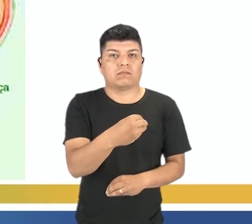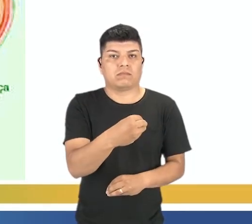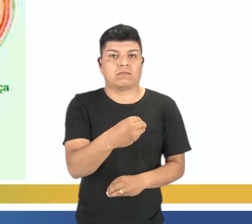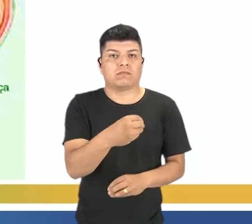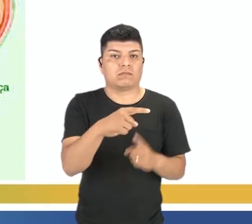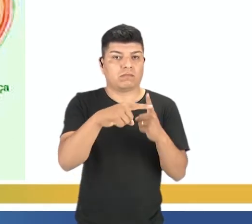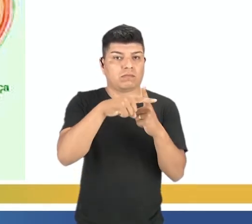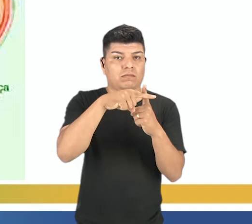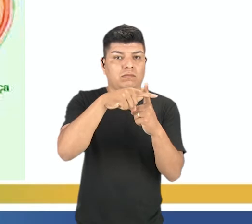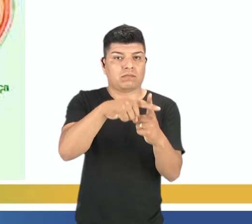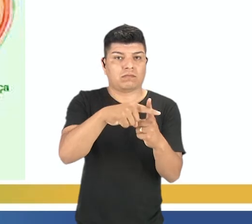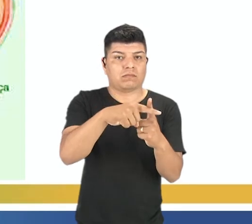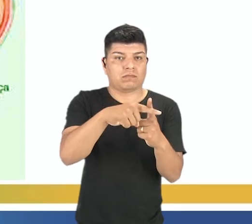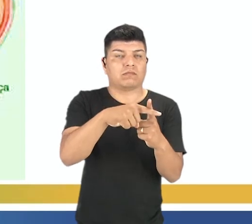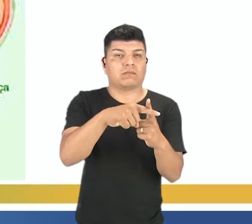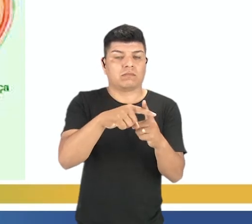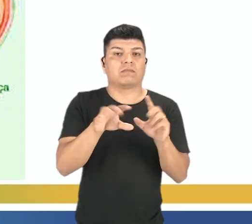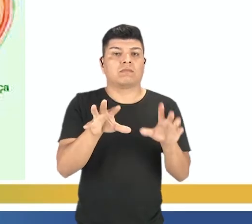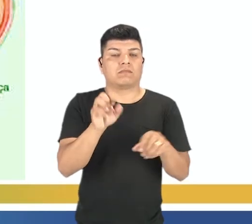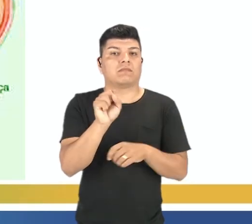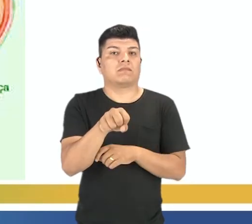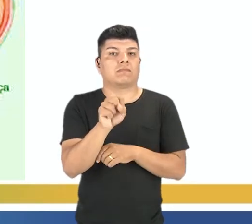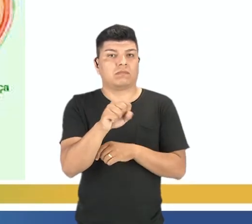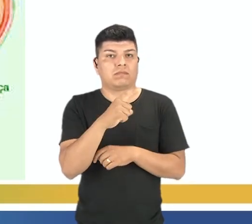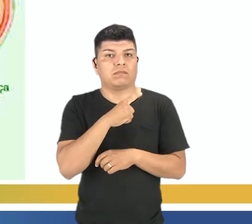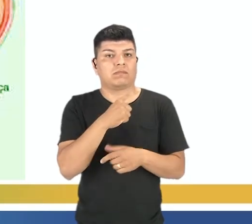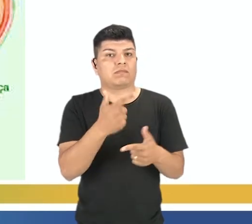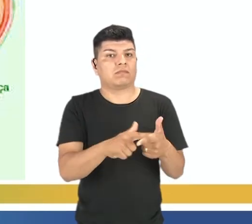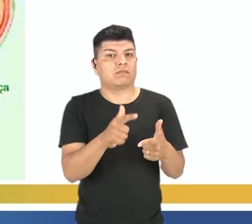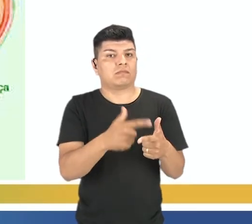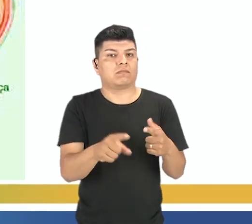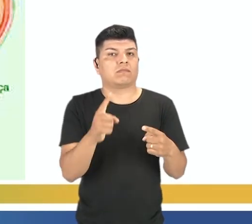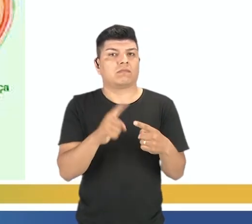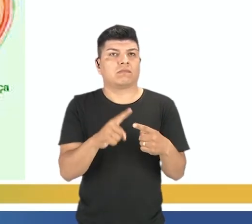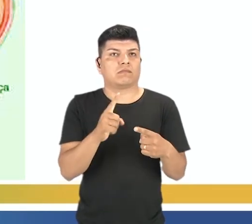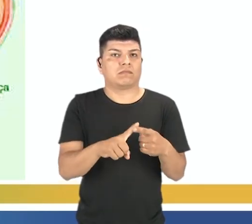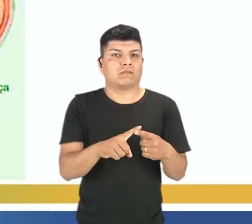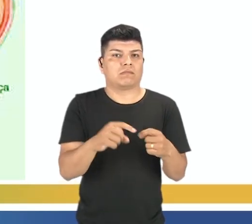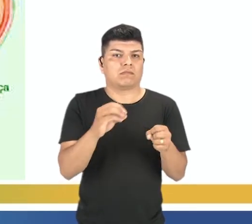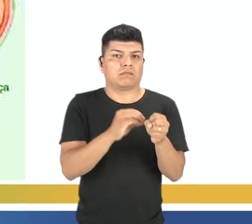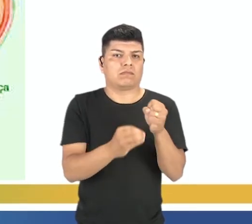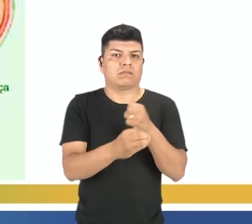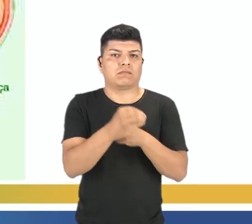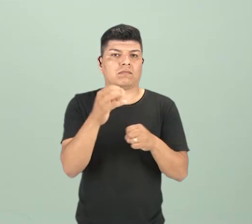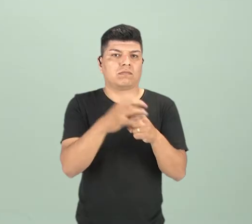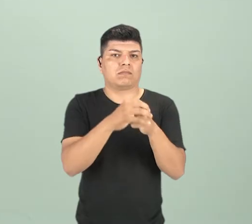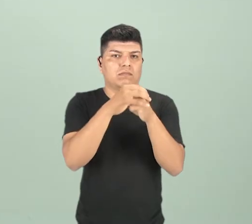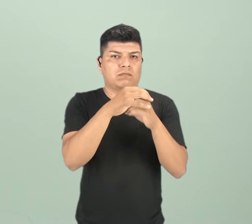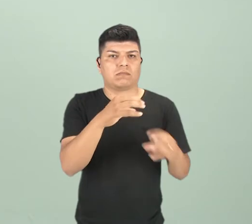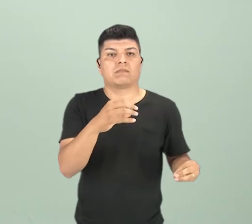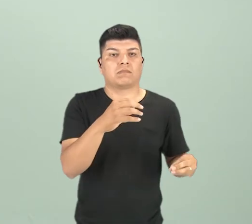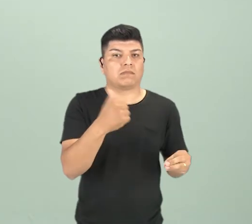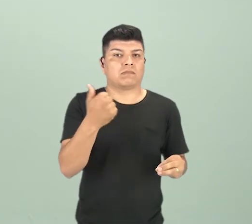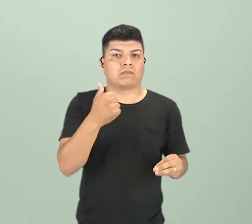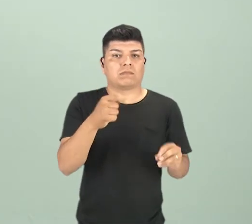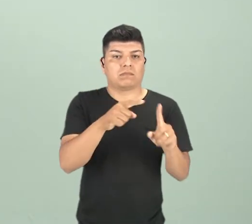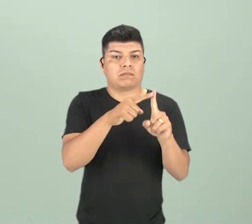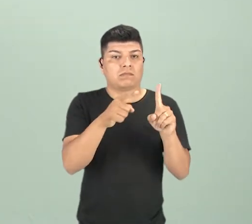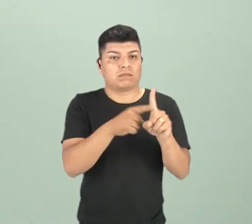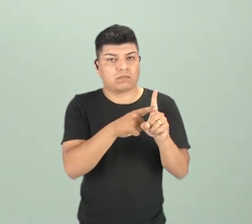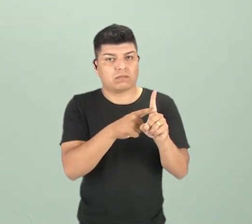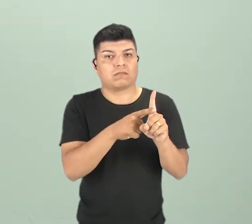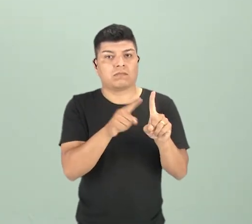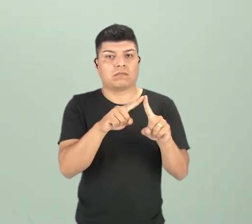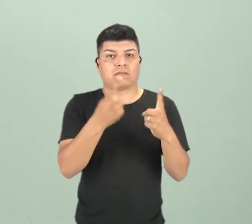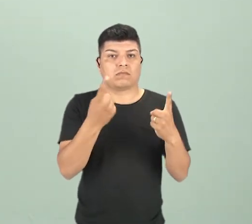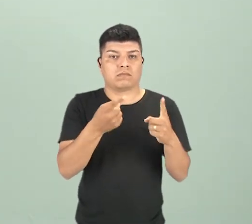for positivo, ele sim vai ter um problema, porque o anticorpo gerado pela primeira gravidez, não na gravidez,